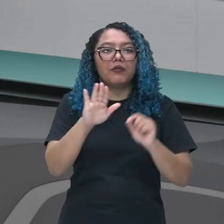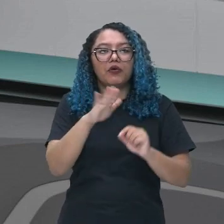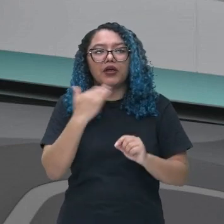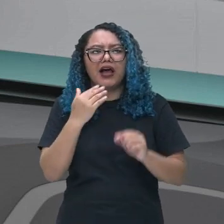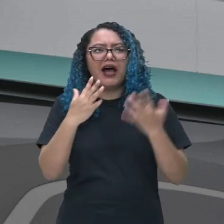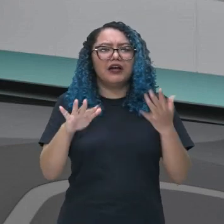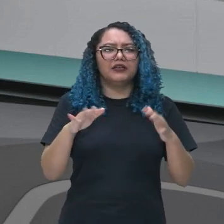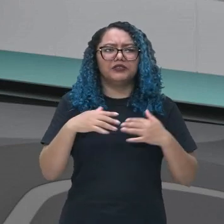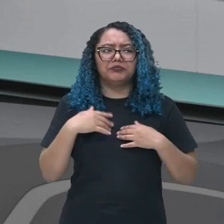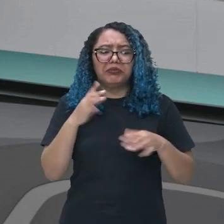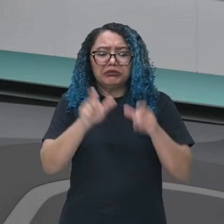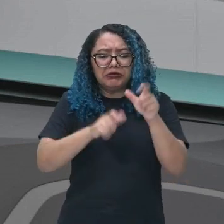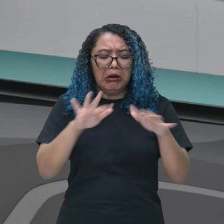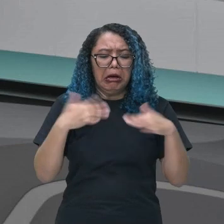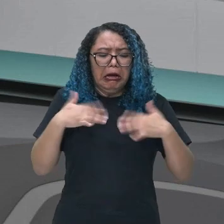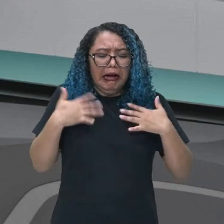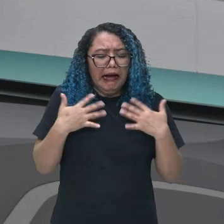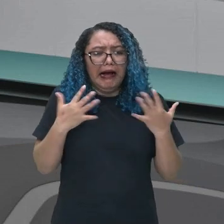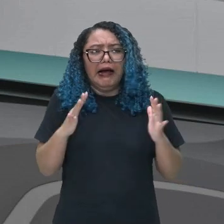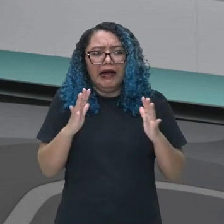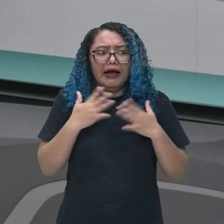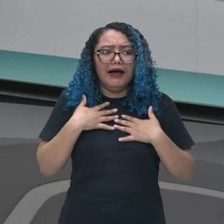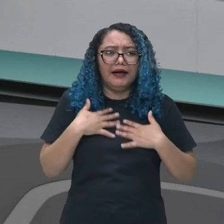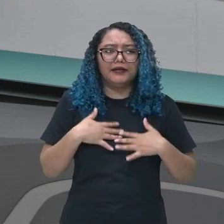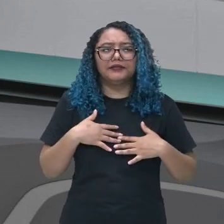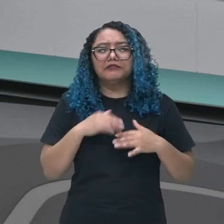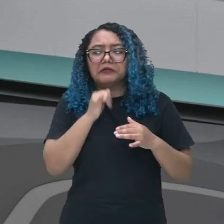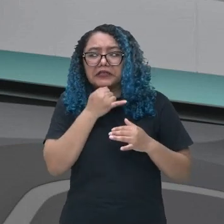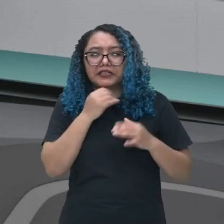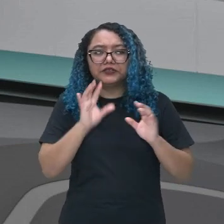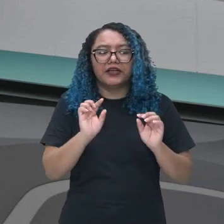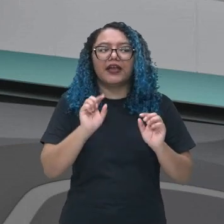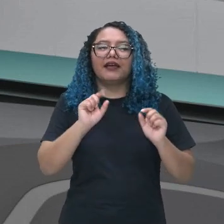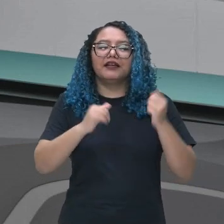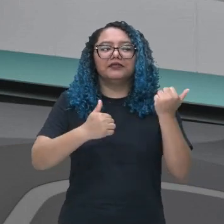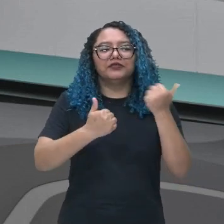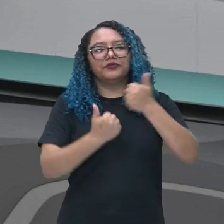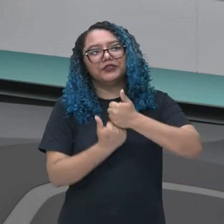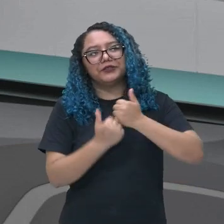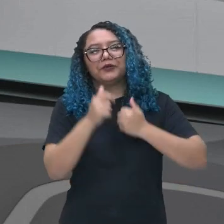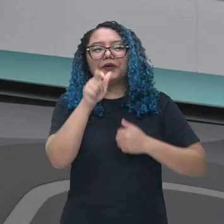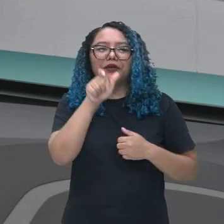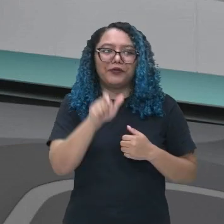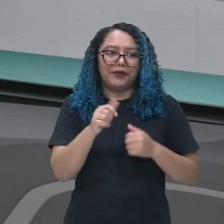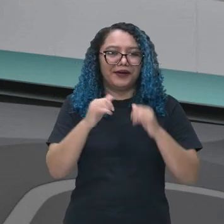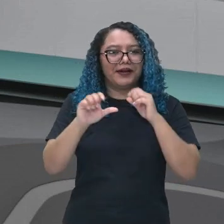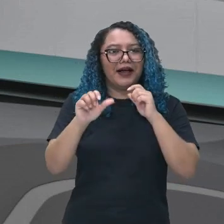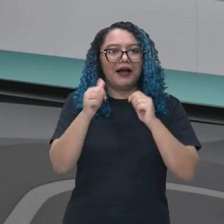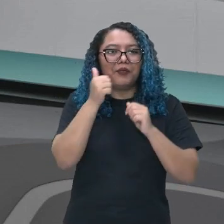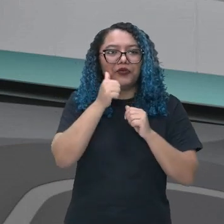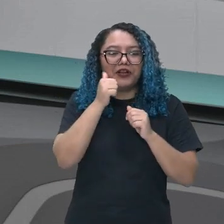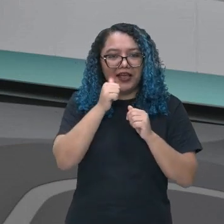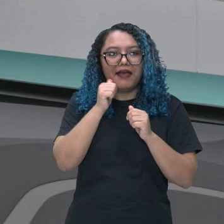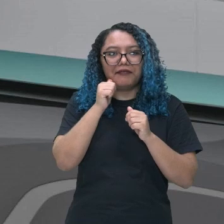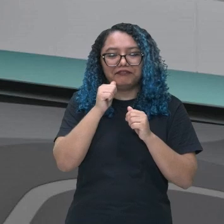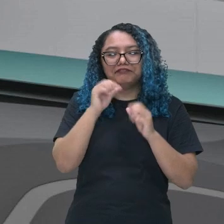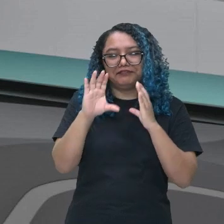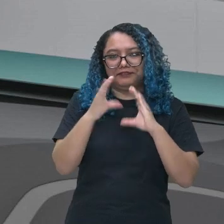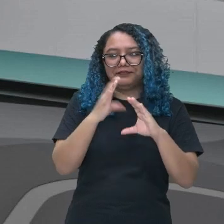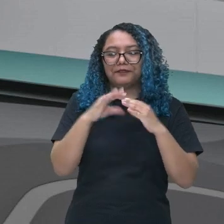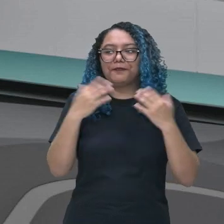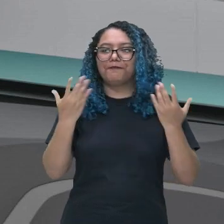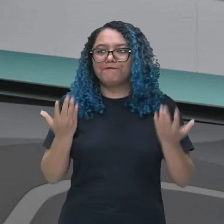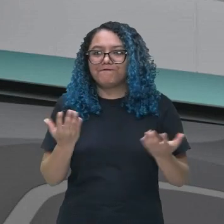alvoroço, desespero nos fãs e tal, foi substituída para continuar tendo uma Avril Lavigne. E aí, gente, essas